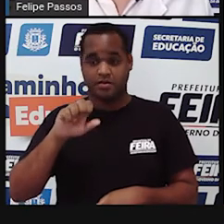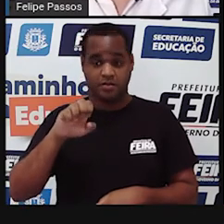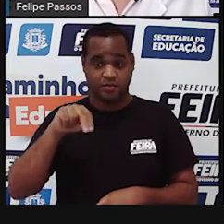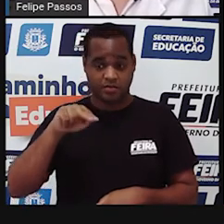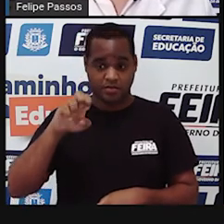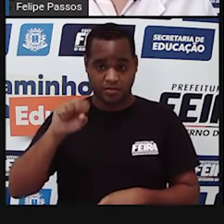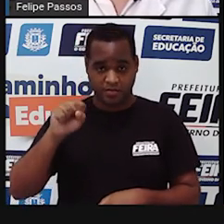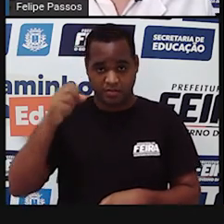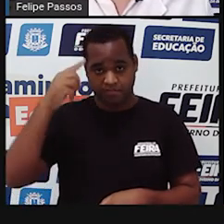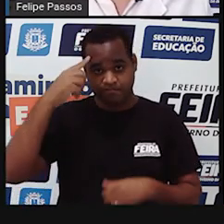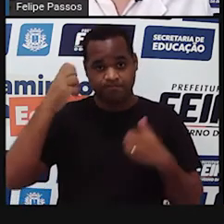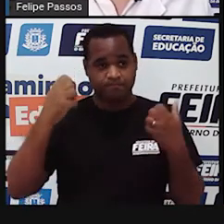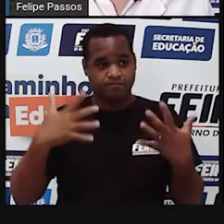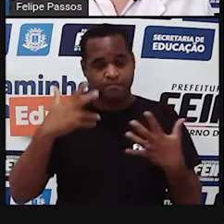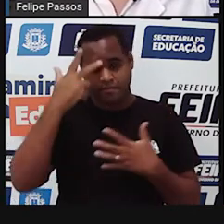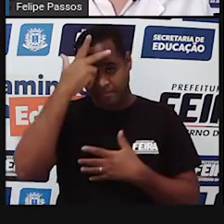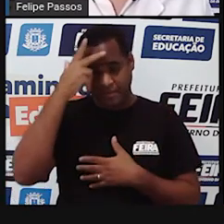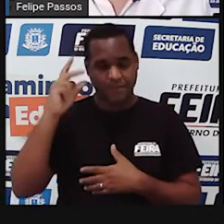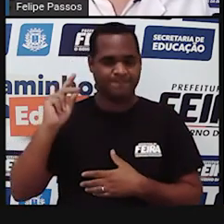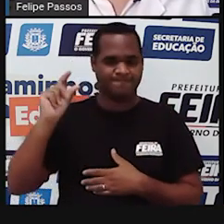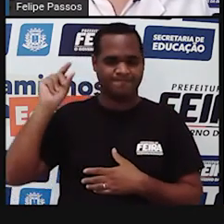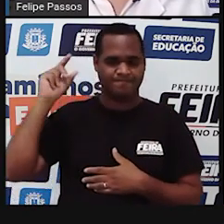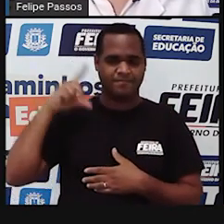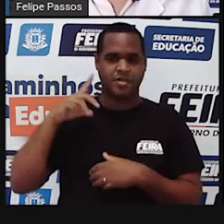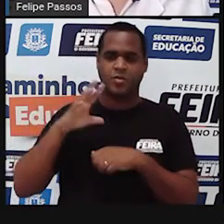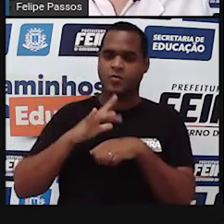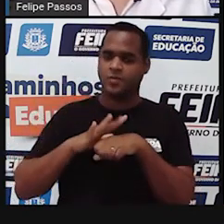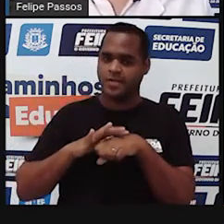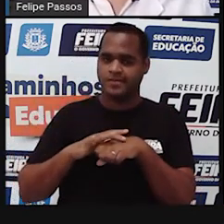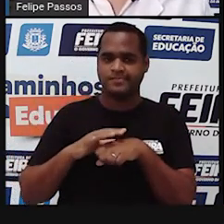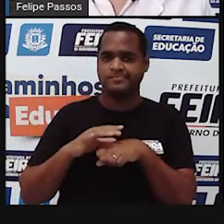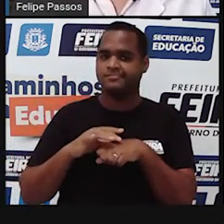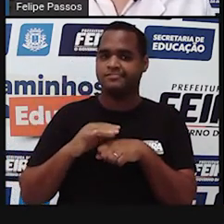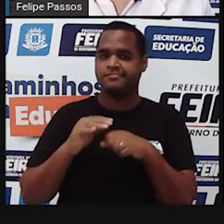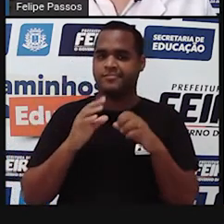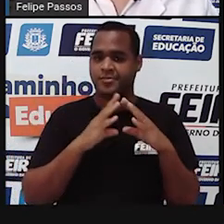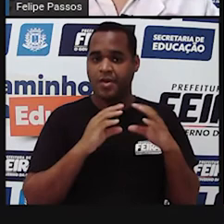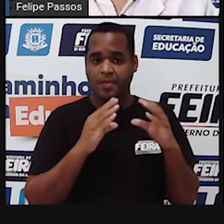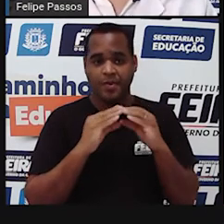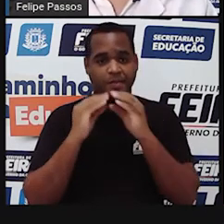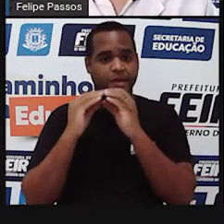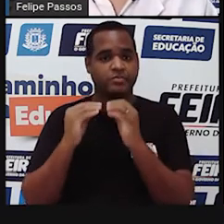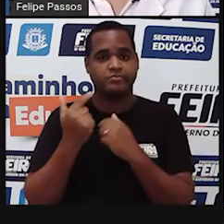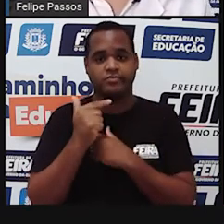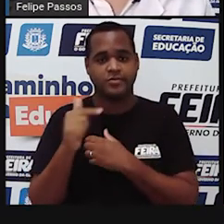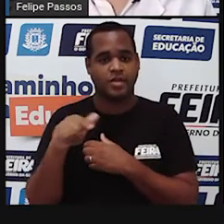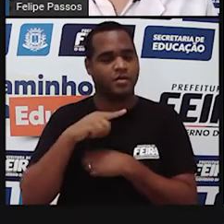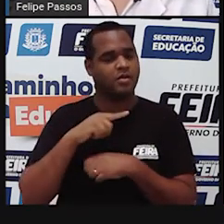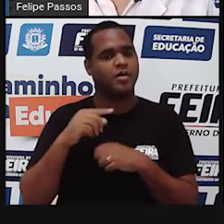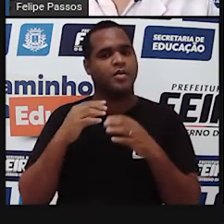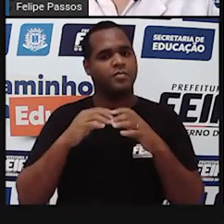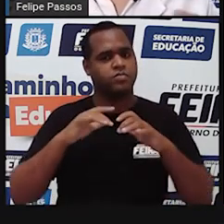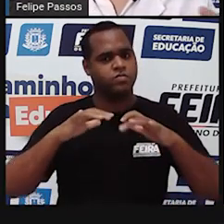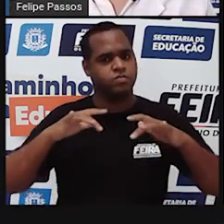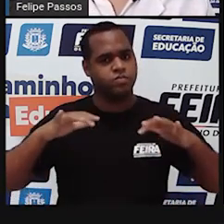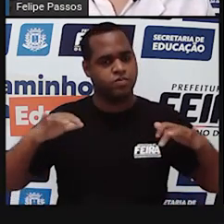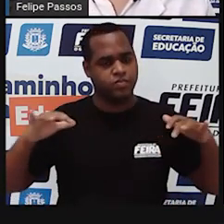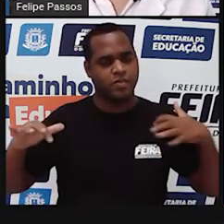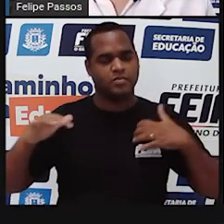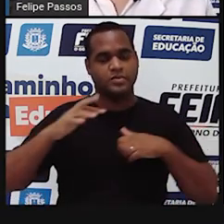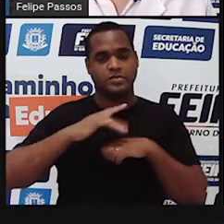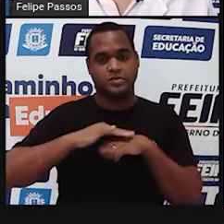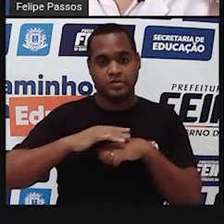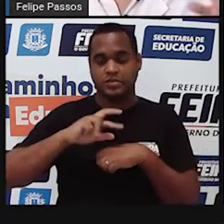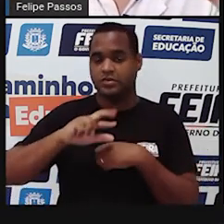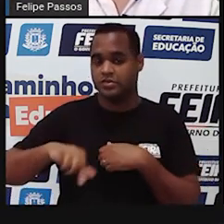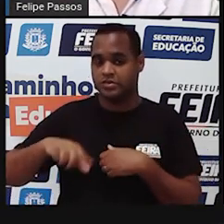mas antigamente essa doença ela não tinha um tratamento, então as pessoas, a doença ia avançando, avançando, avançando, até chegar ao nível